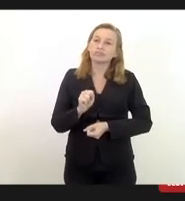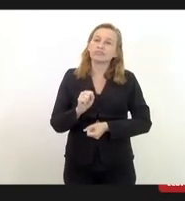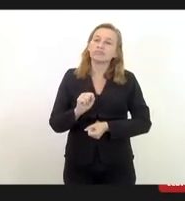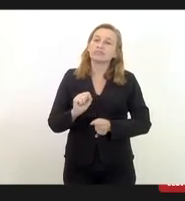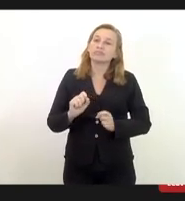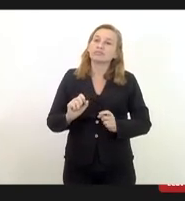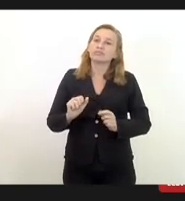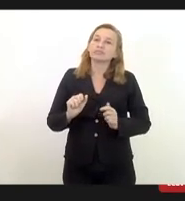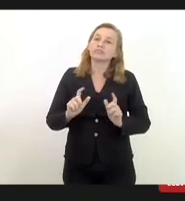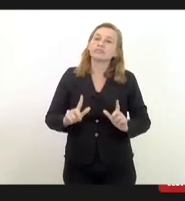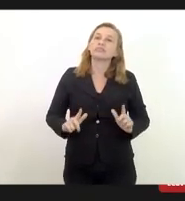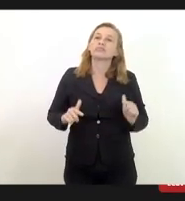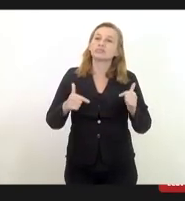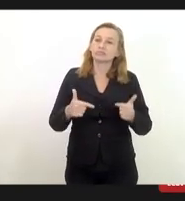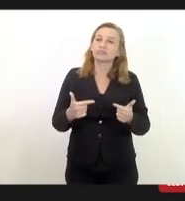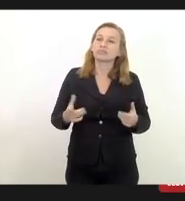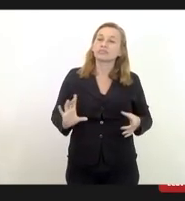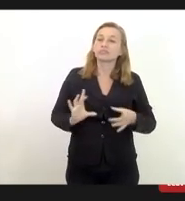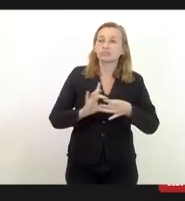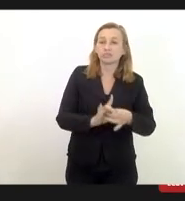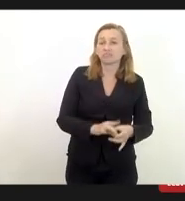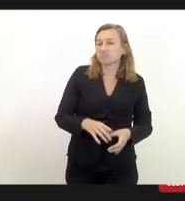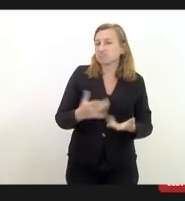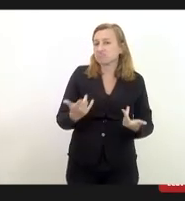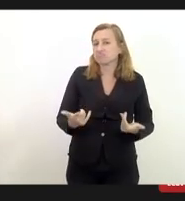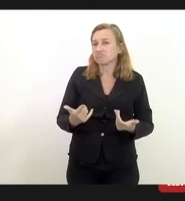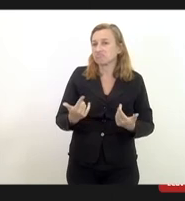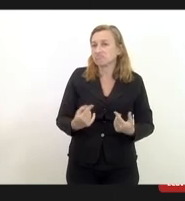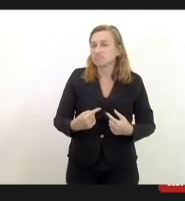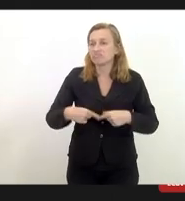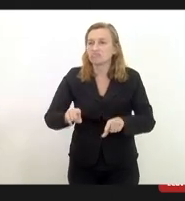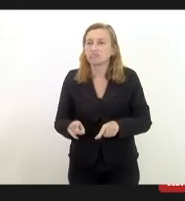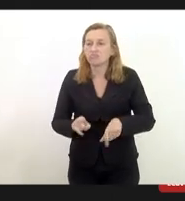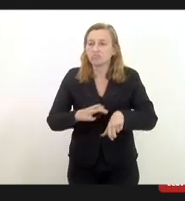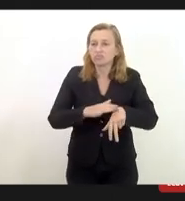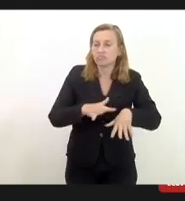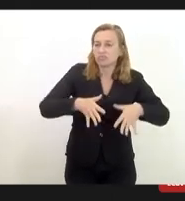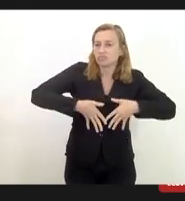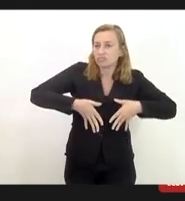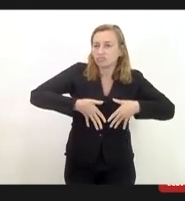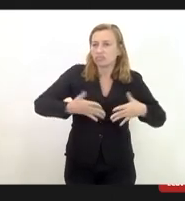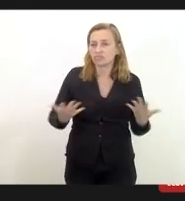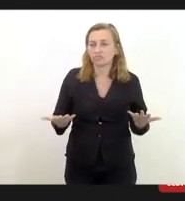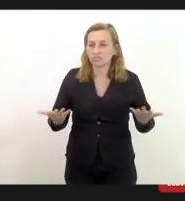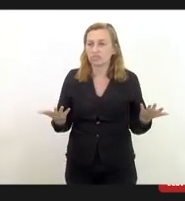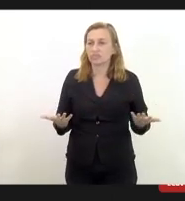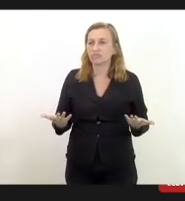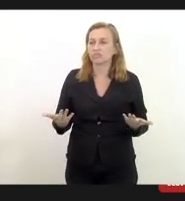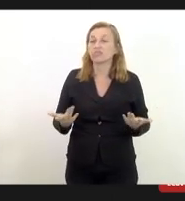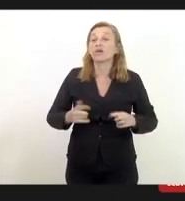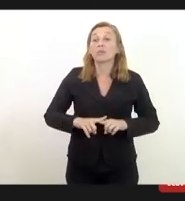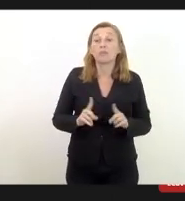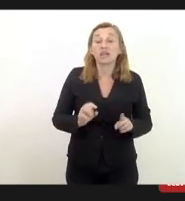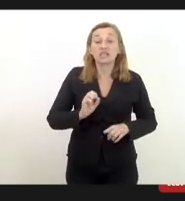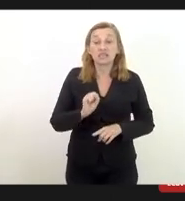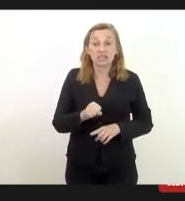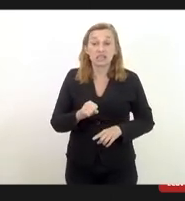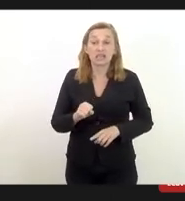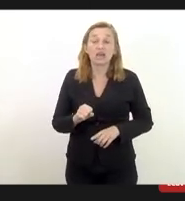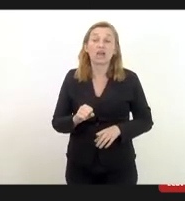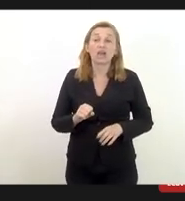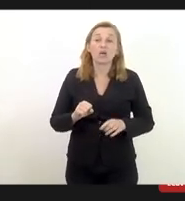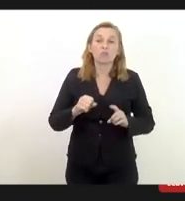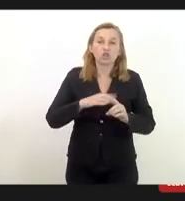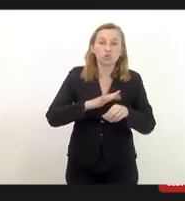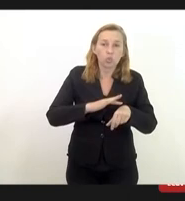ações conjugadas, porque não adianta enfrentar a tuberculose enquanto doença. Mas se é uma doença